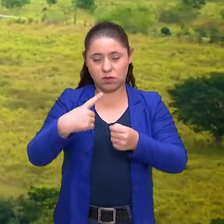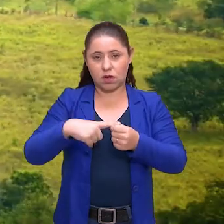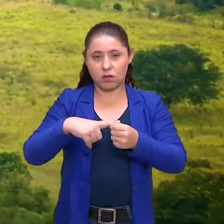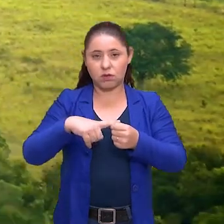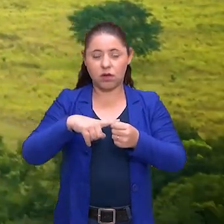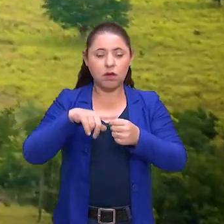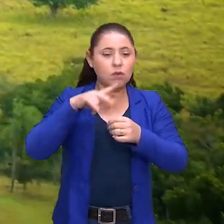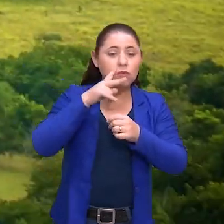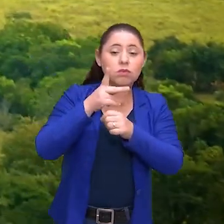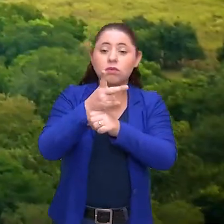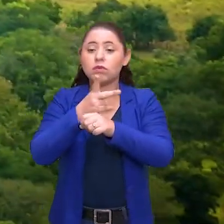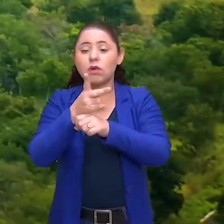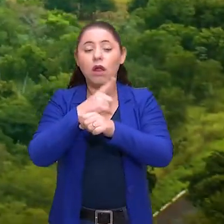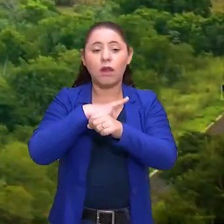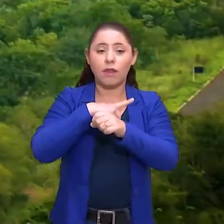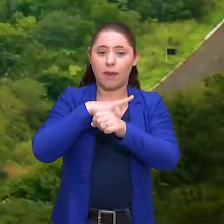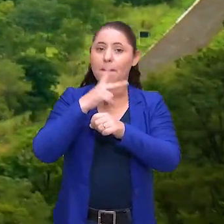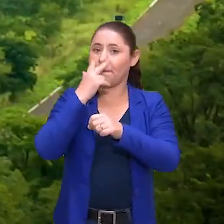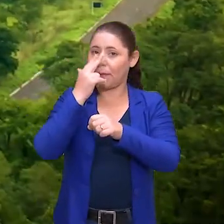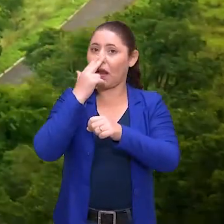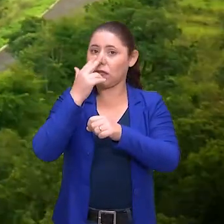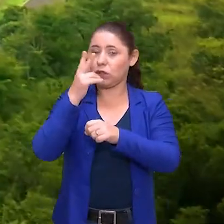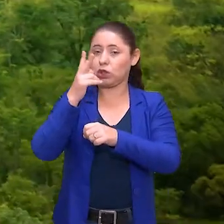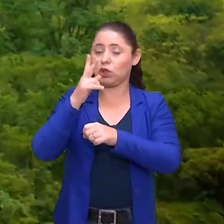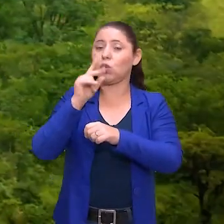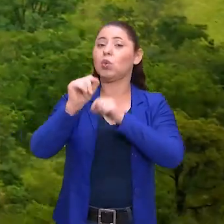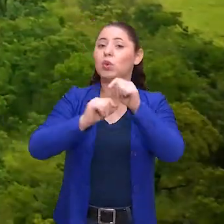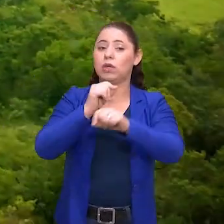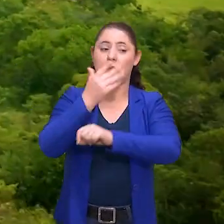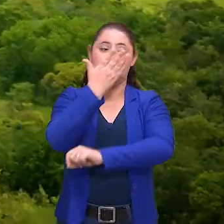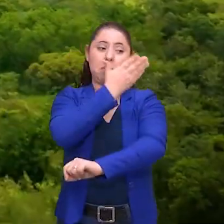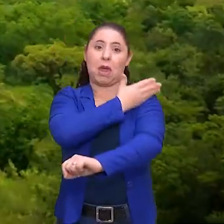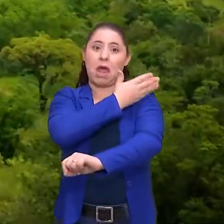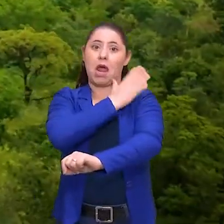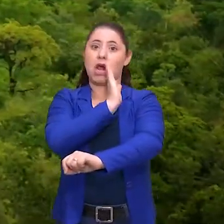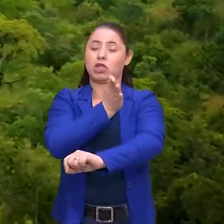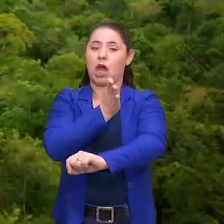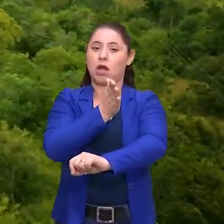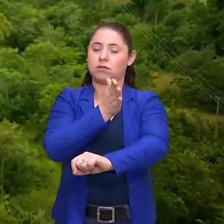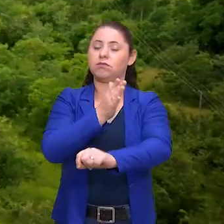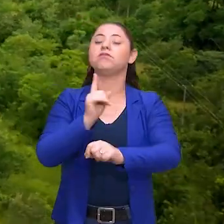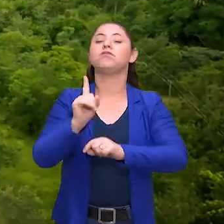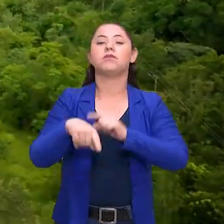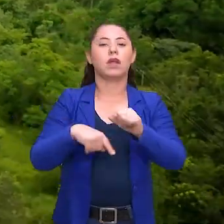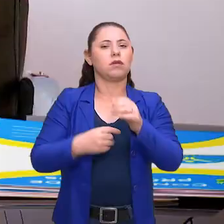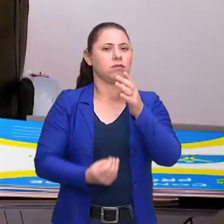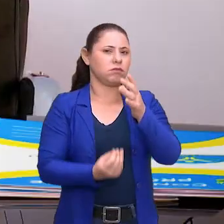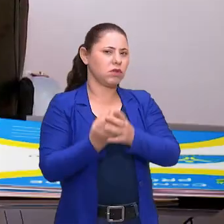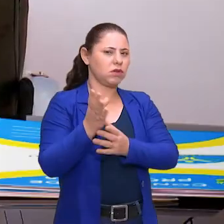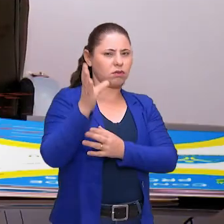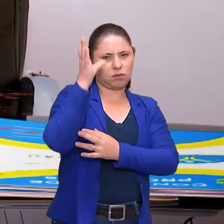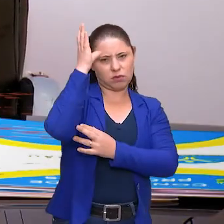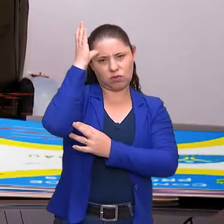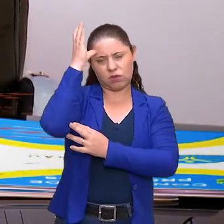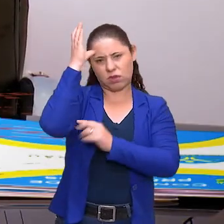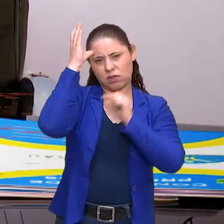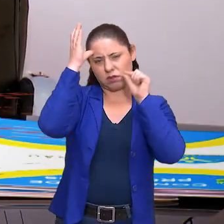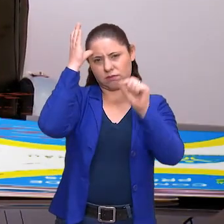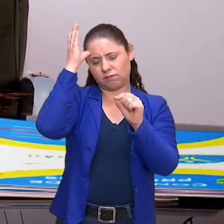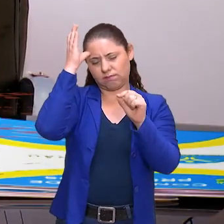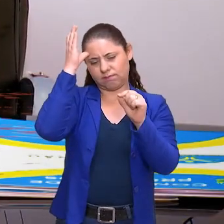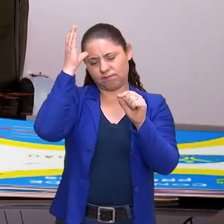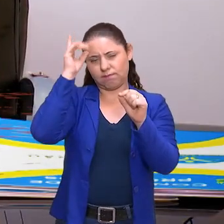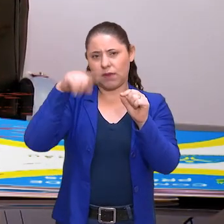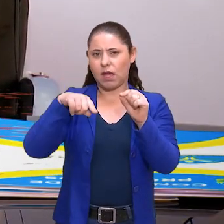a esperança de ter confirmados indícios pré-históricos. Isso é muito importante porque vai criando uma